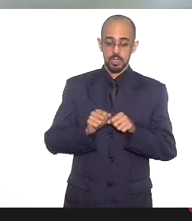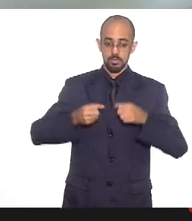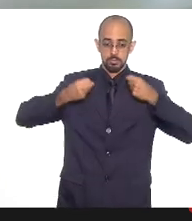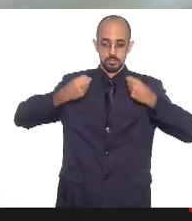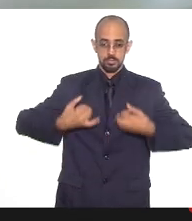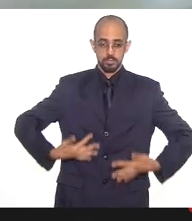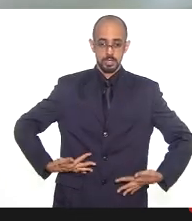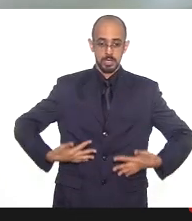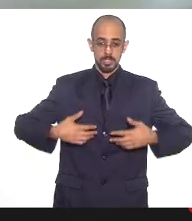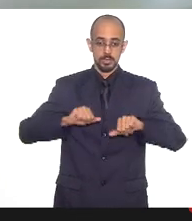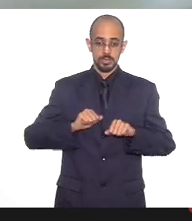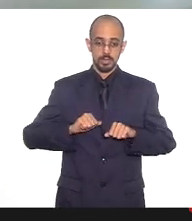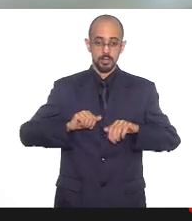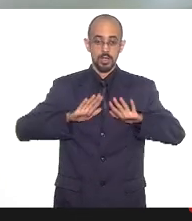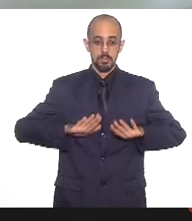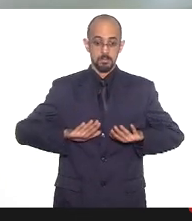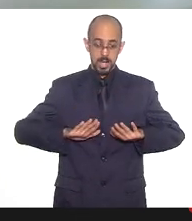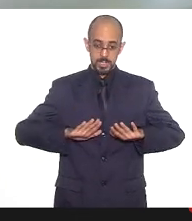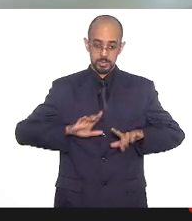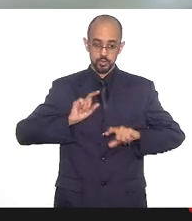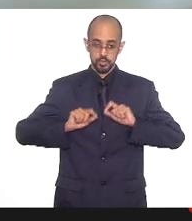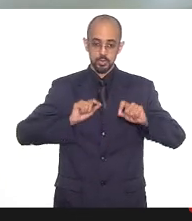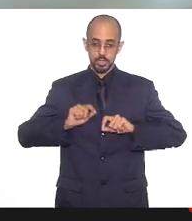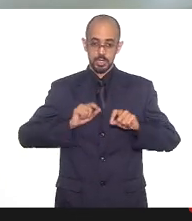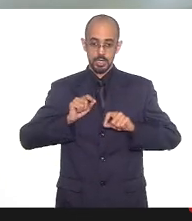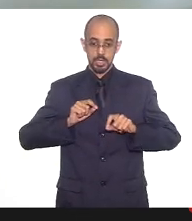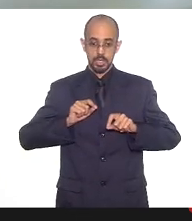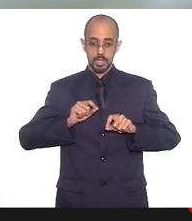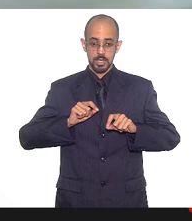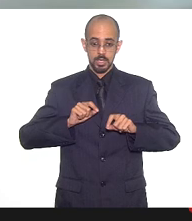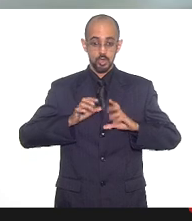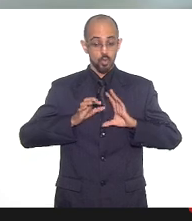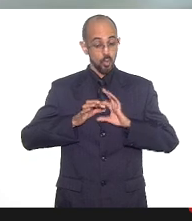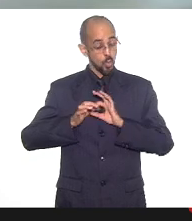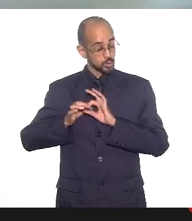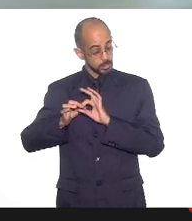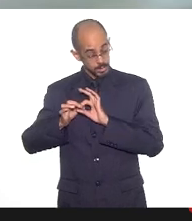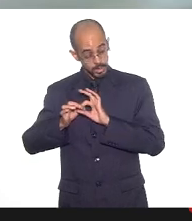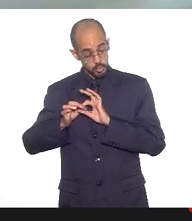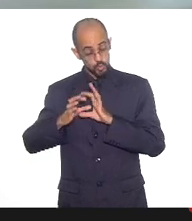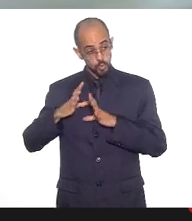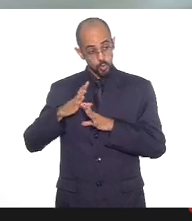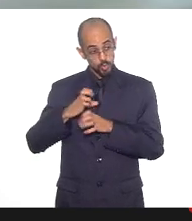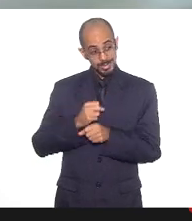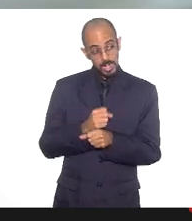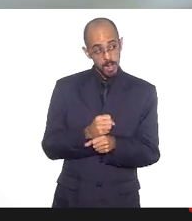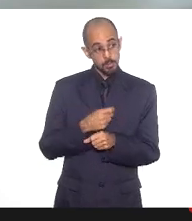né? Mas, do seu ponto de vista numérico, eu ainda fico com uma grande dúvida. Por quê?